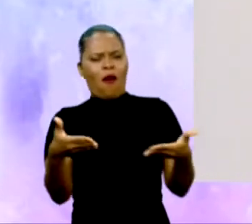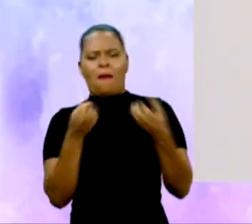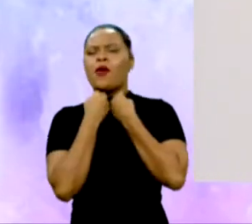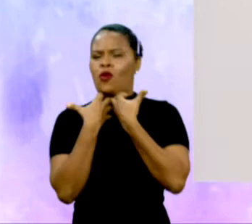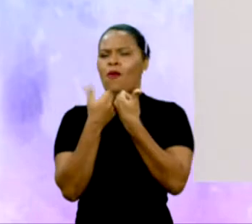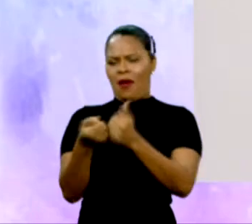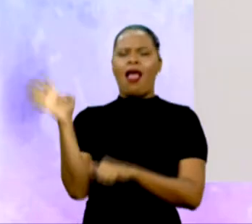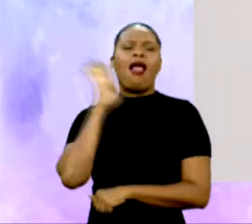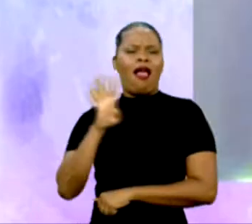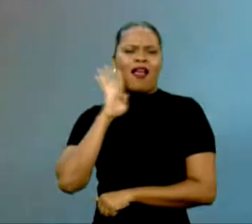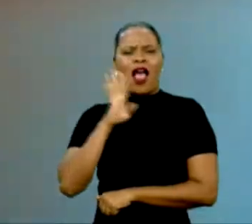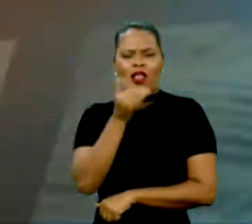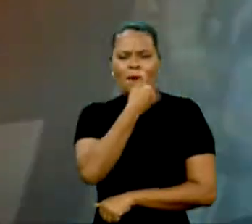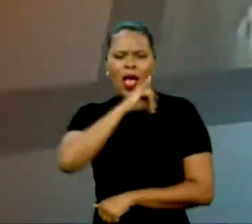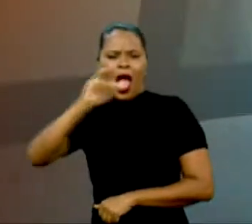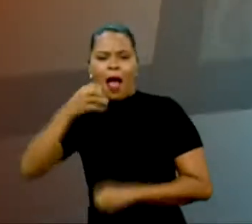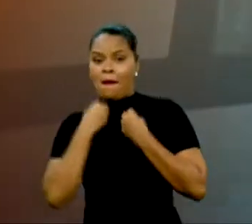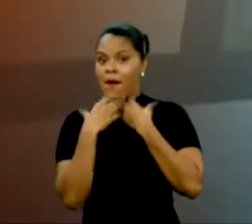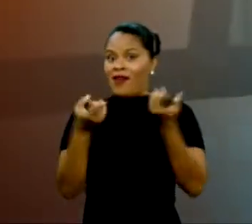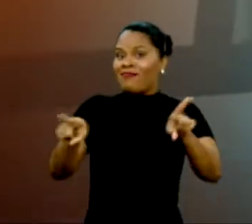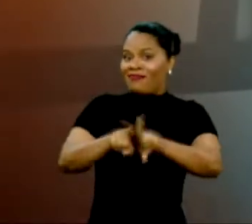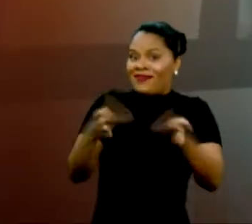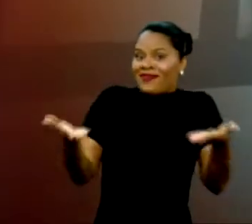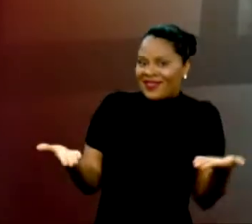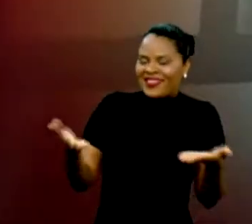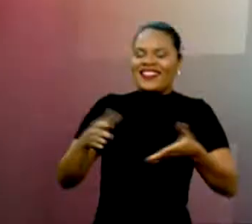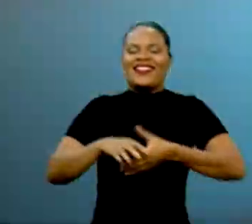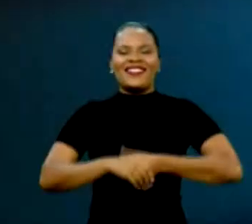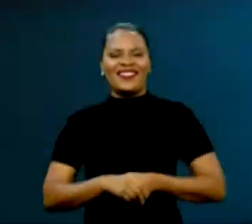Tem uma energia boa.